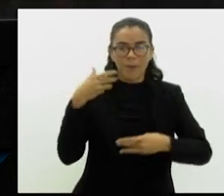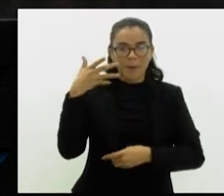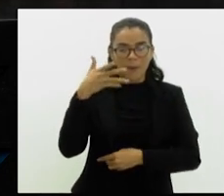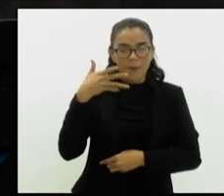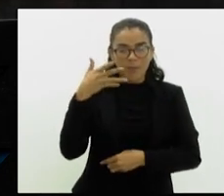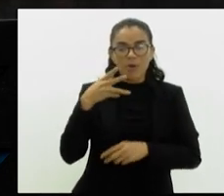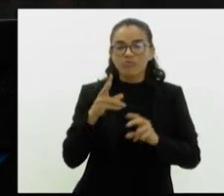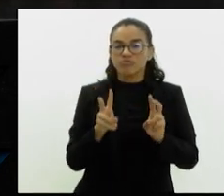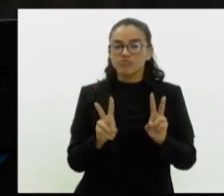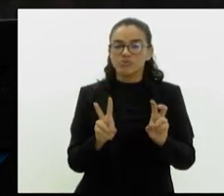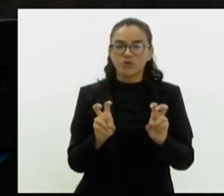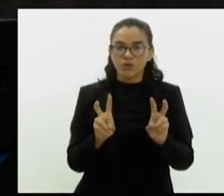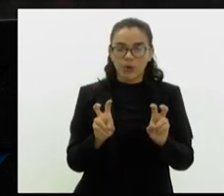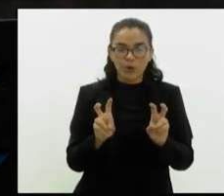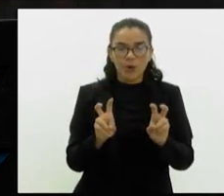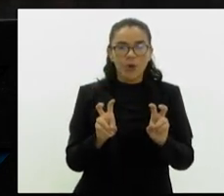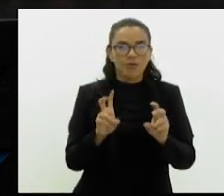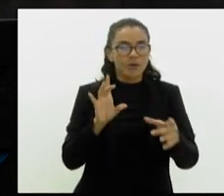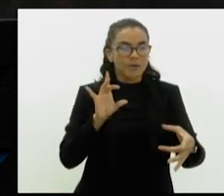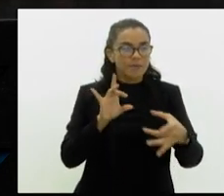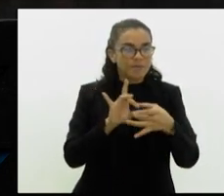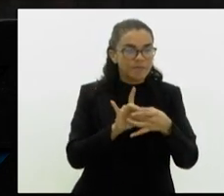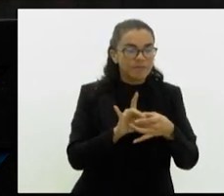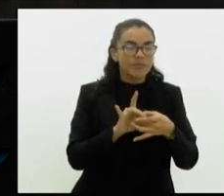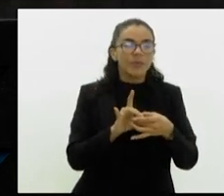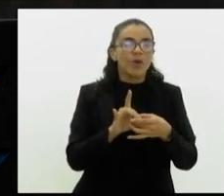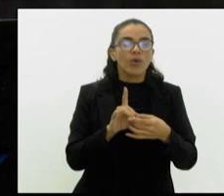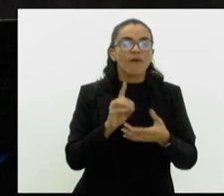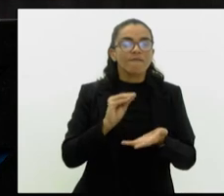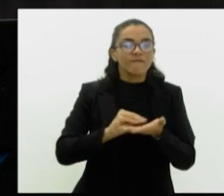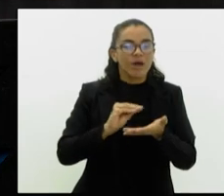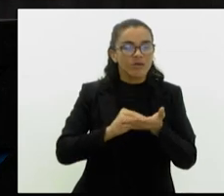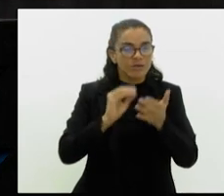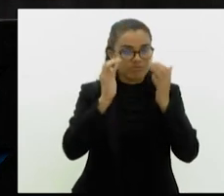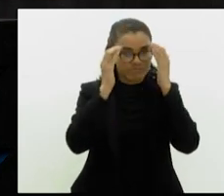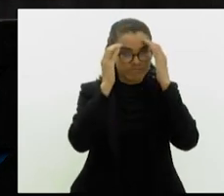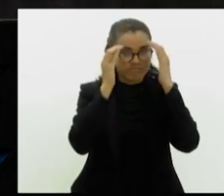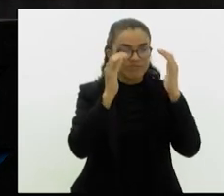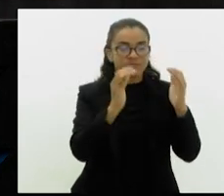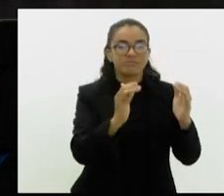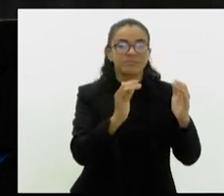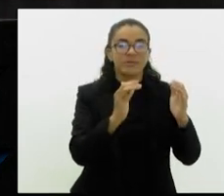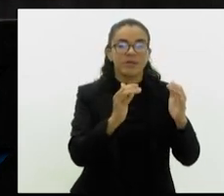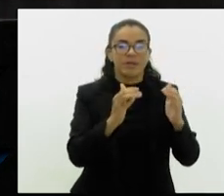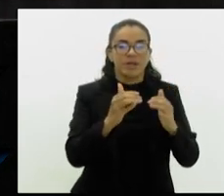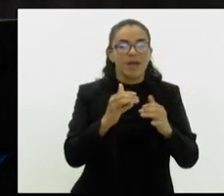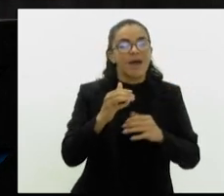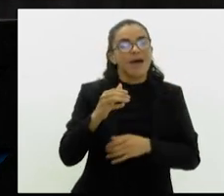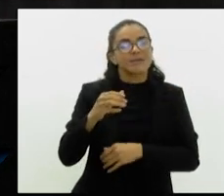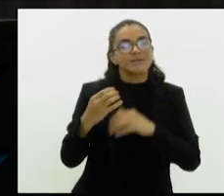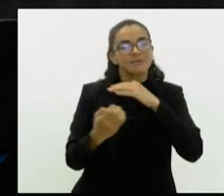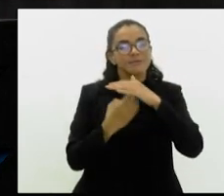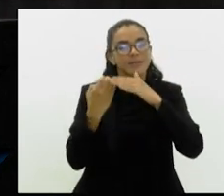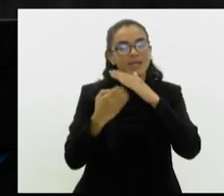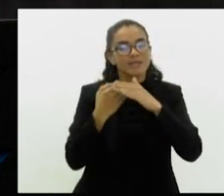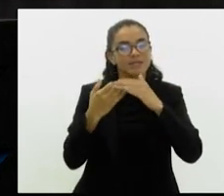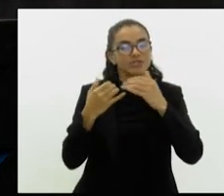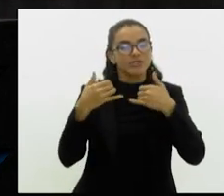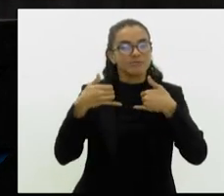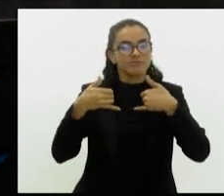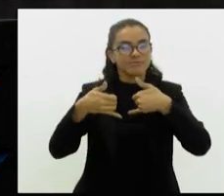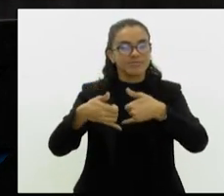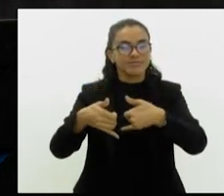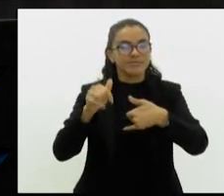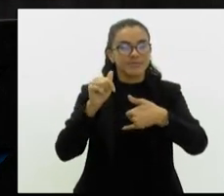diz respeito à questão do descumprimento pelas operadoras de telefonia celular no